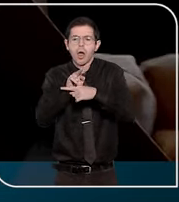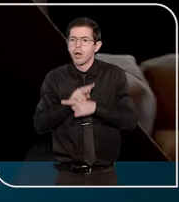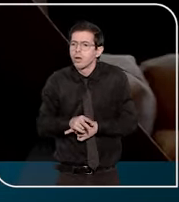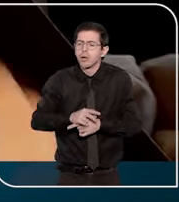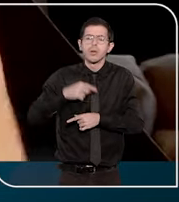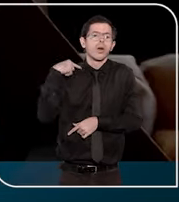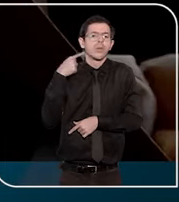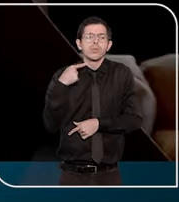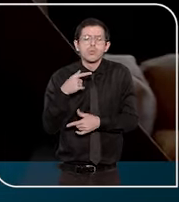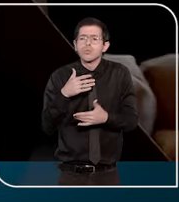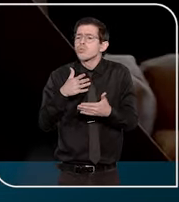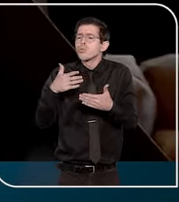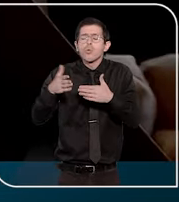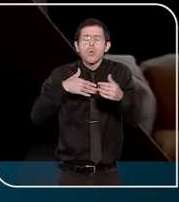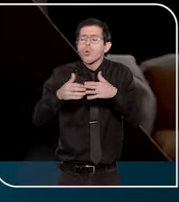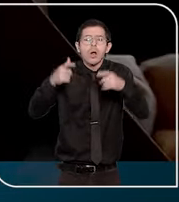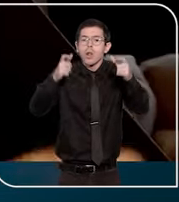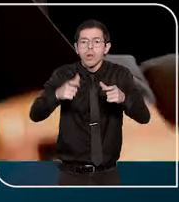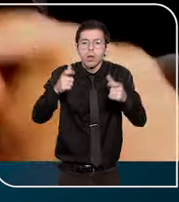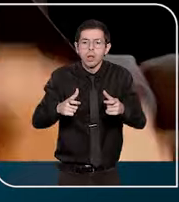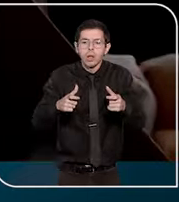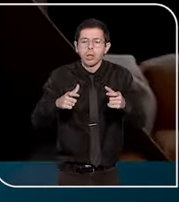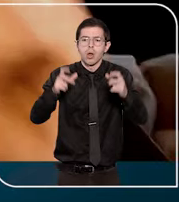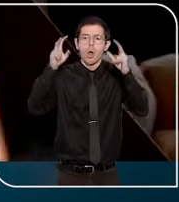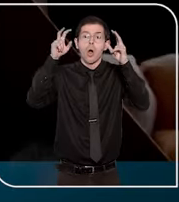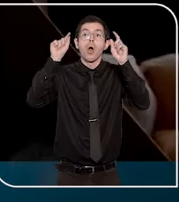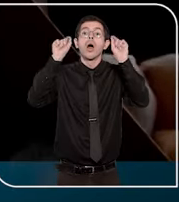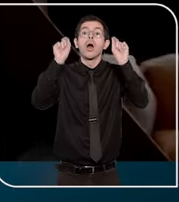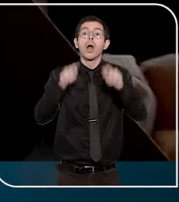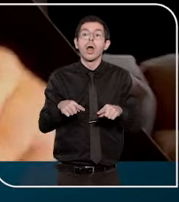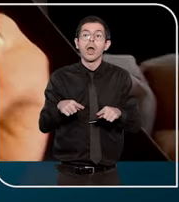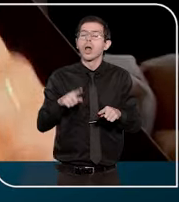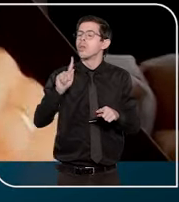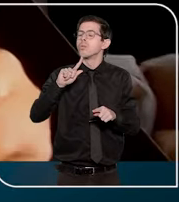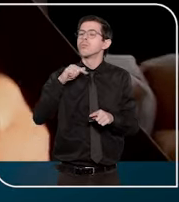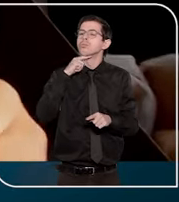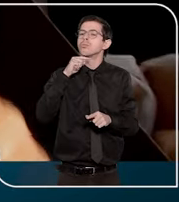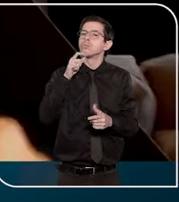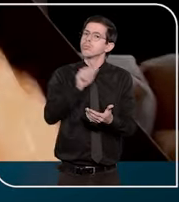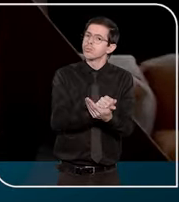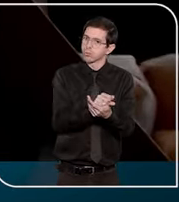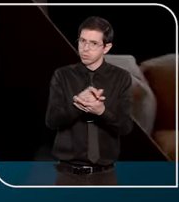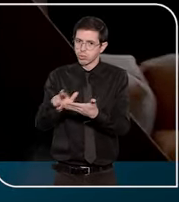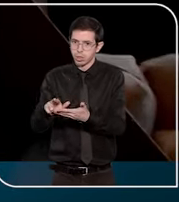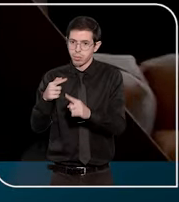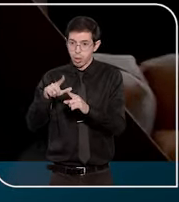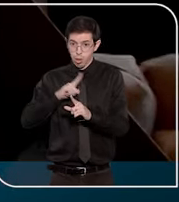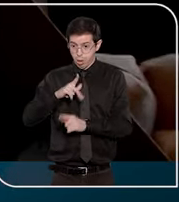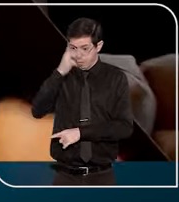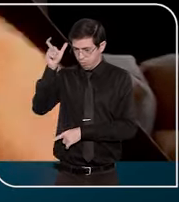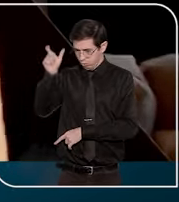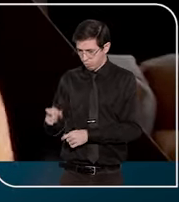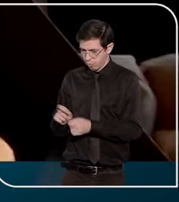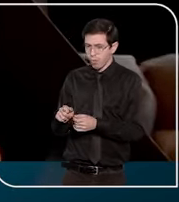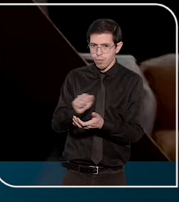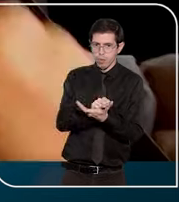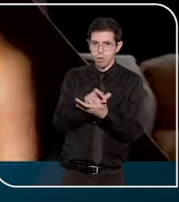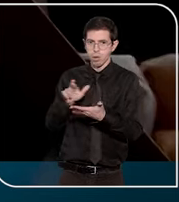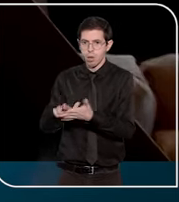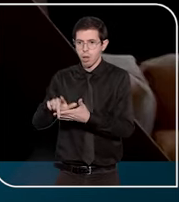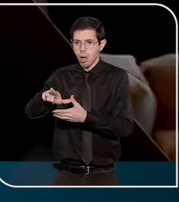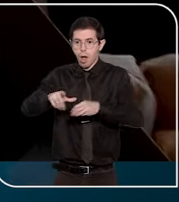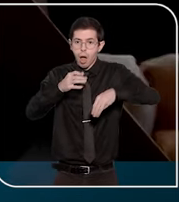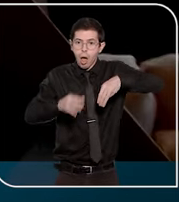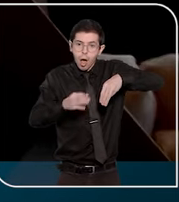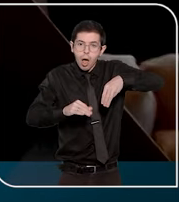advocacia. A questão é, não basta agravar, porque quando a parte faz um agravo, o ministro